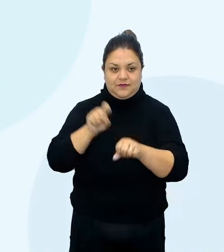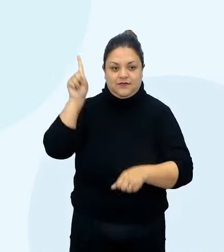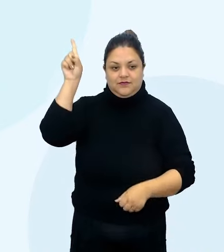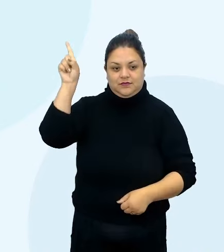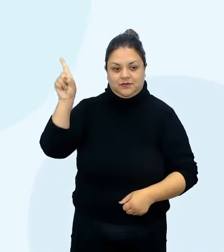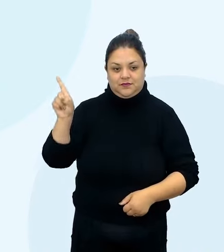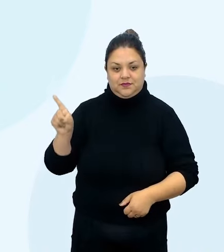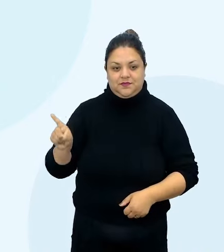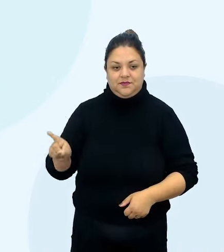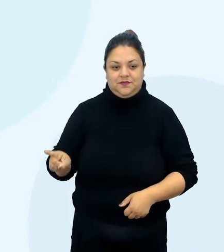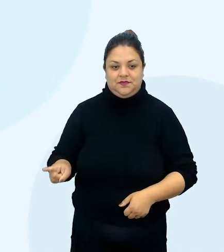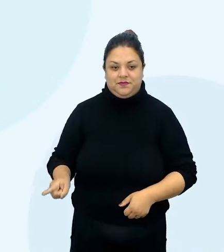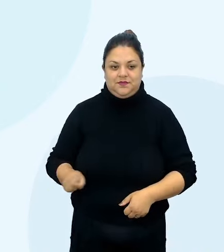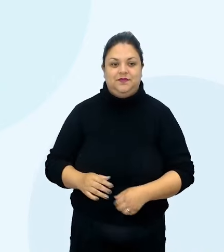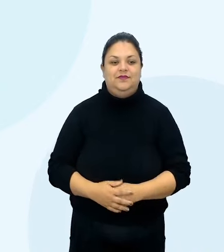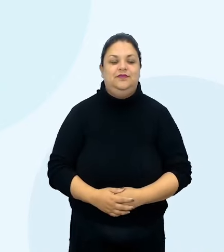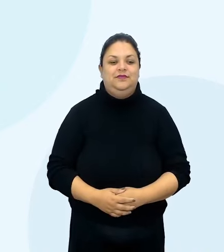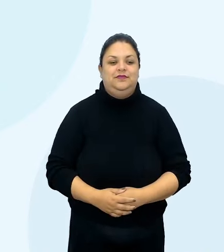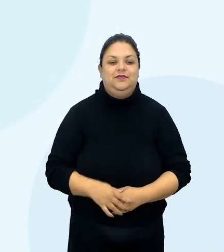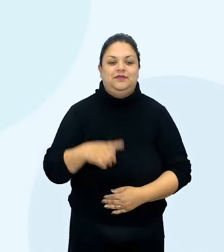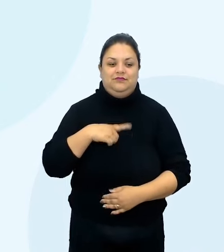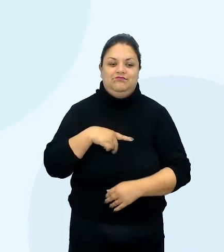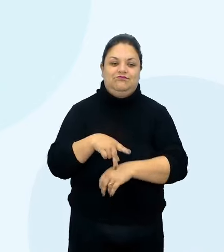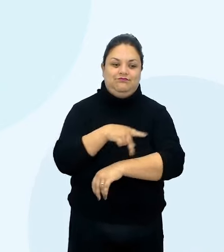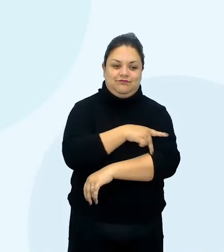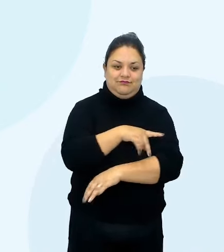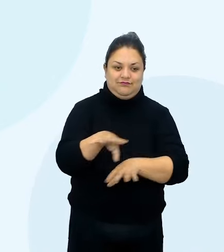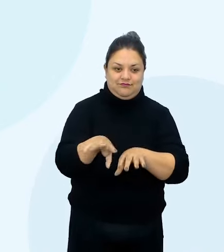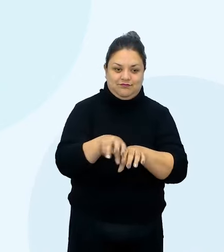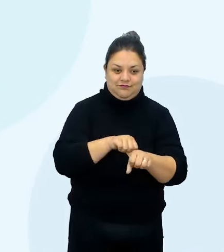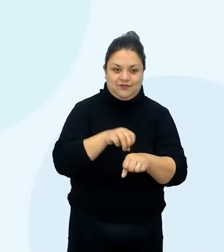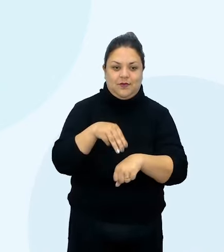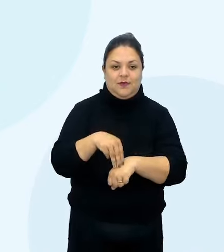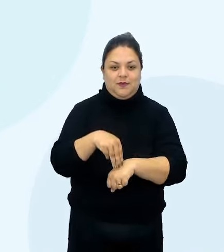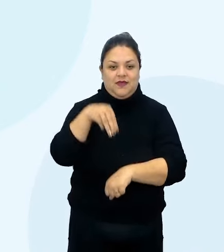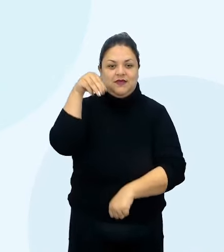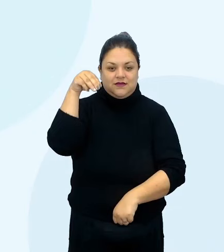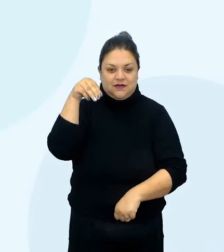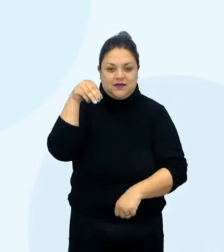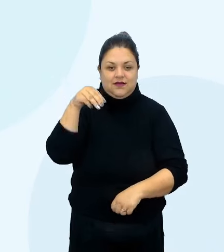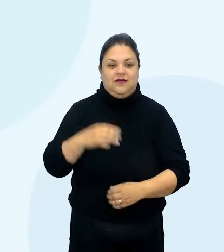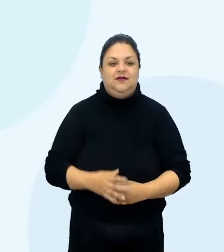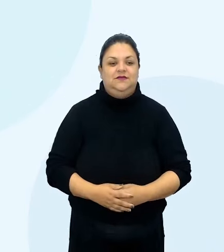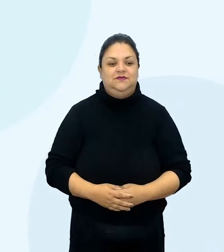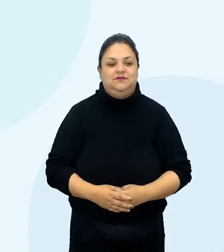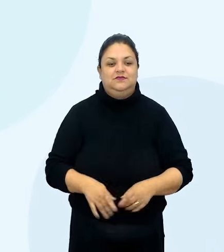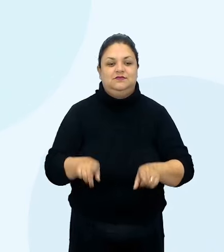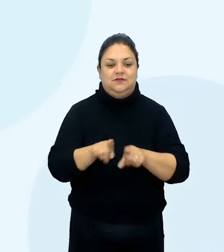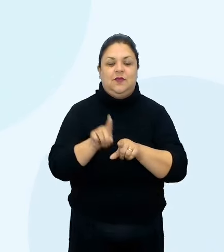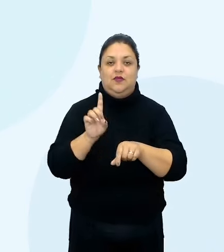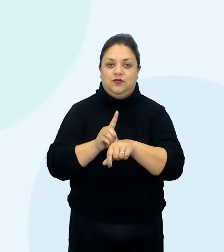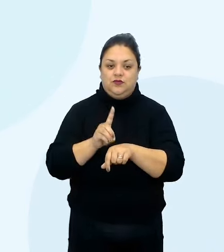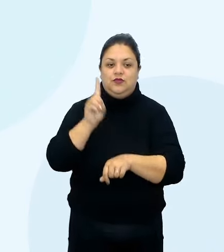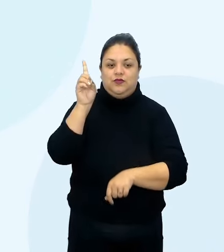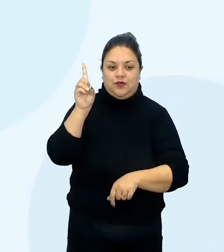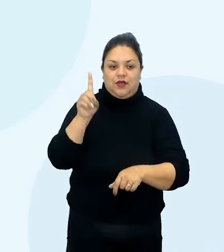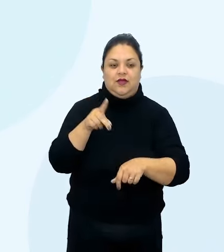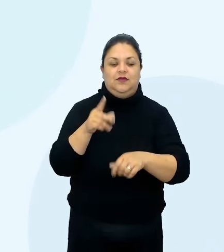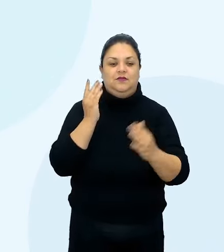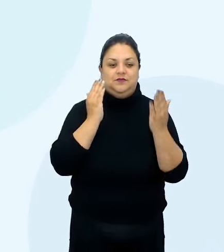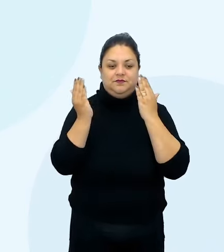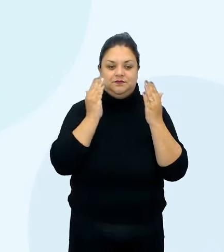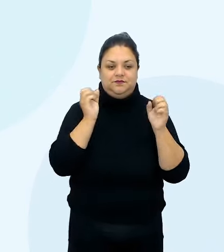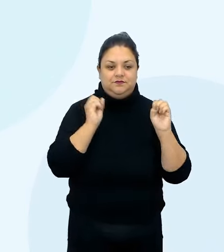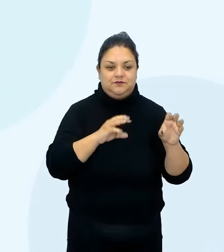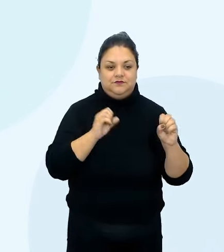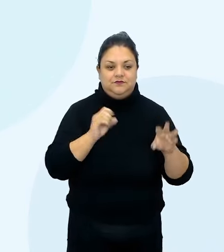em Distúrbios de Desenvolvimento pela Universidade Presbiteriana Mackenzie, tem doutorado em Psicologia da Educação, pós-doutorado na Universidade Federal